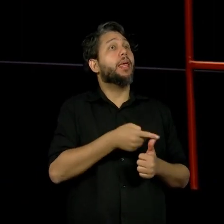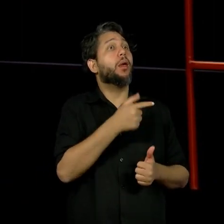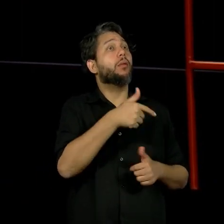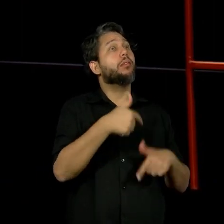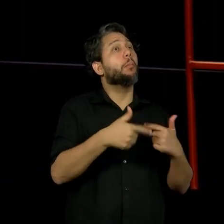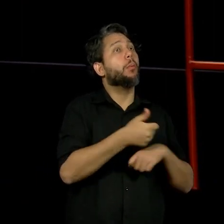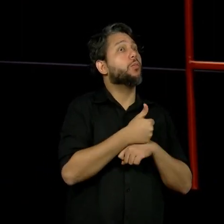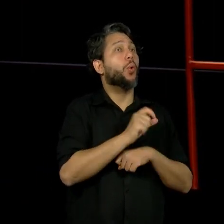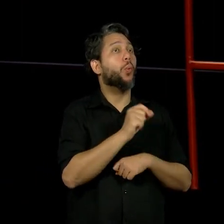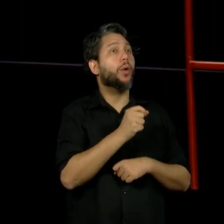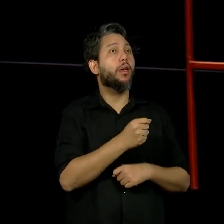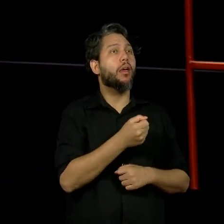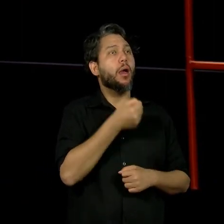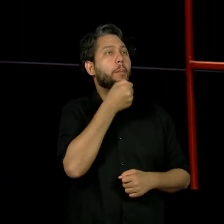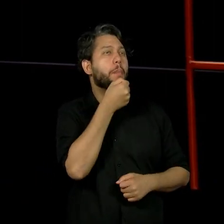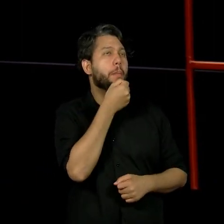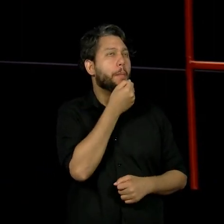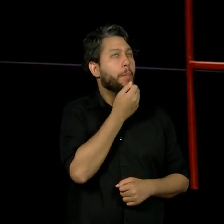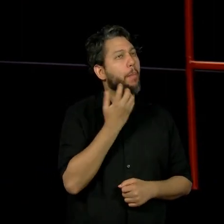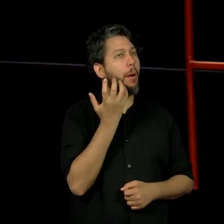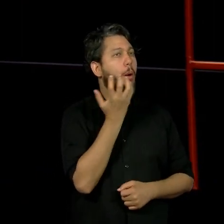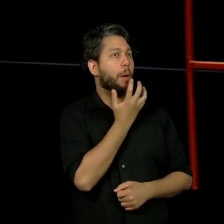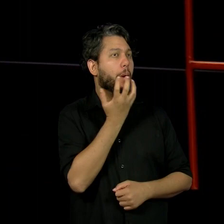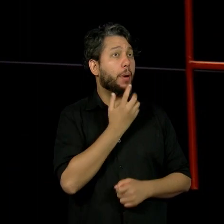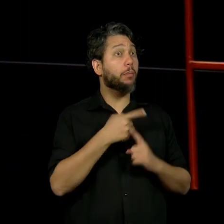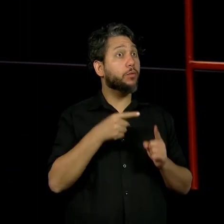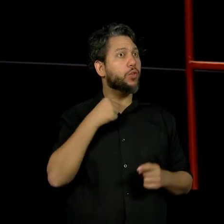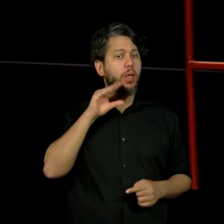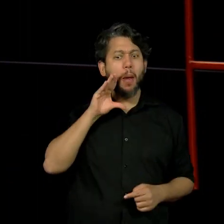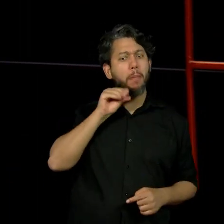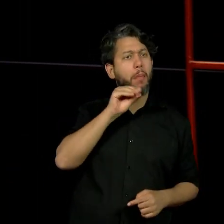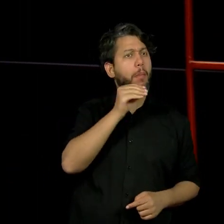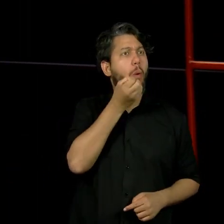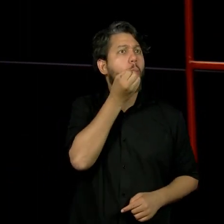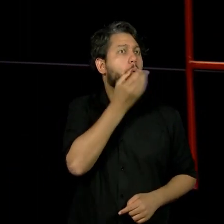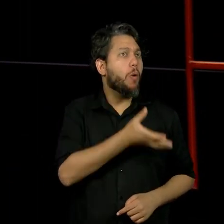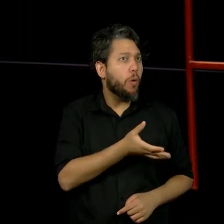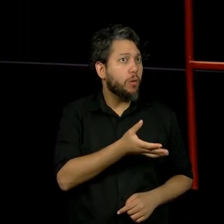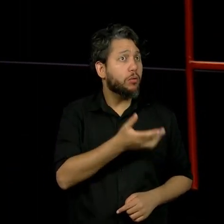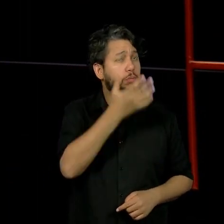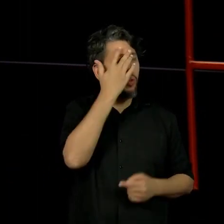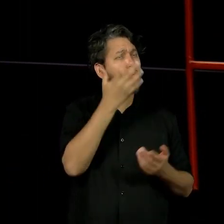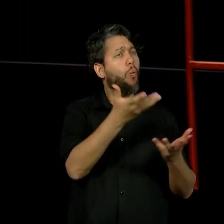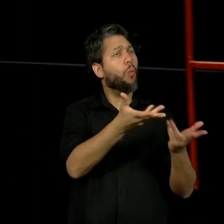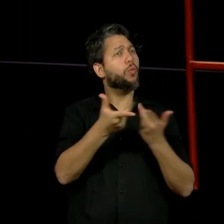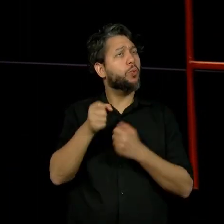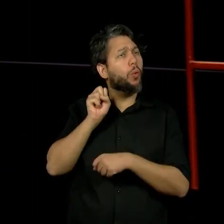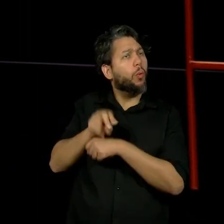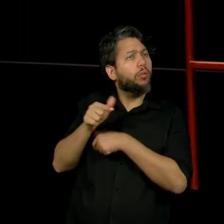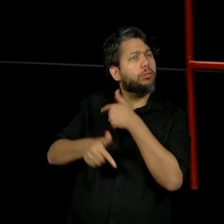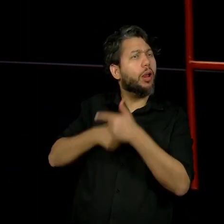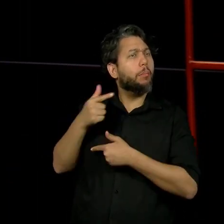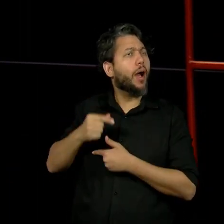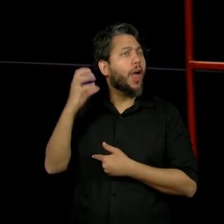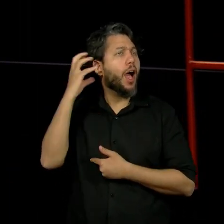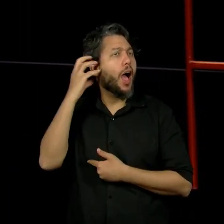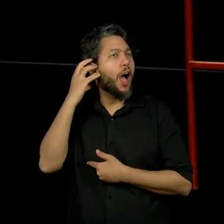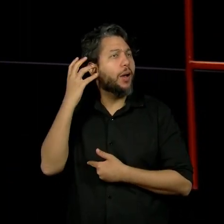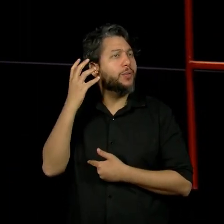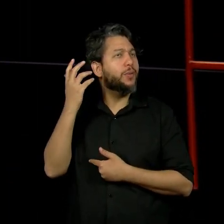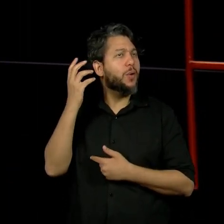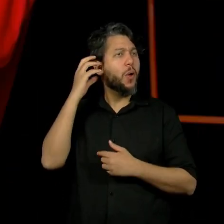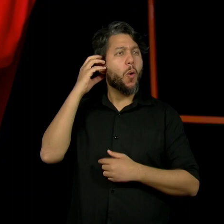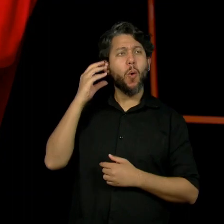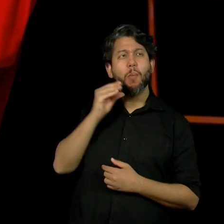Mas com essa sua boa voz, sua articulação, sua oratória, você foi parar na rádio. Como é que foi que isso